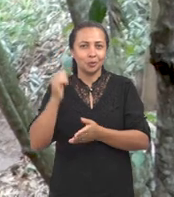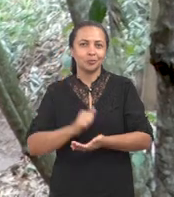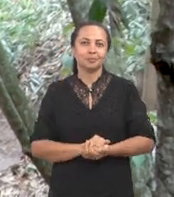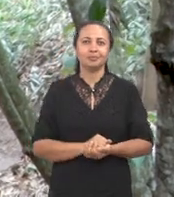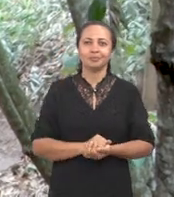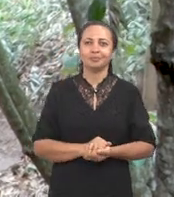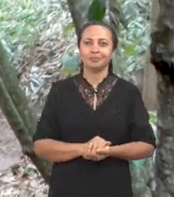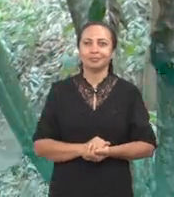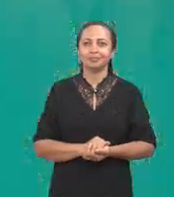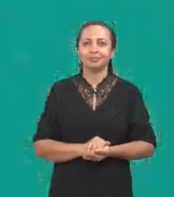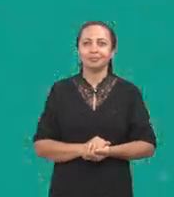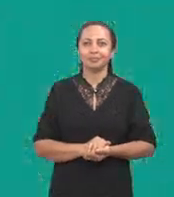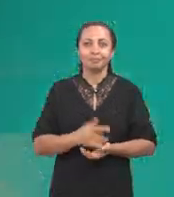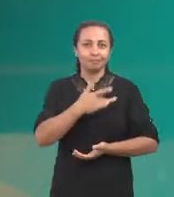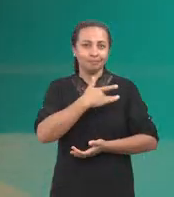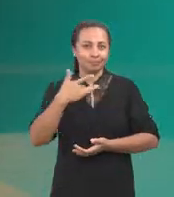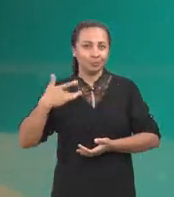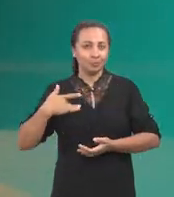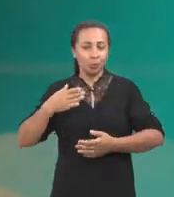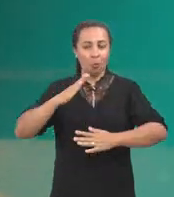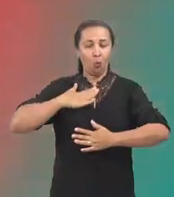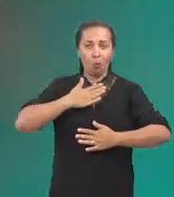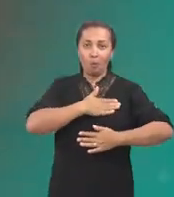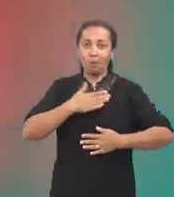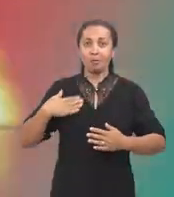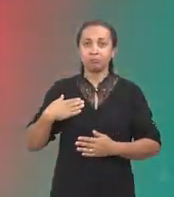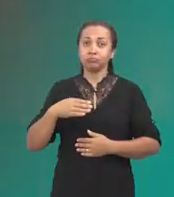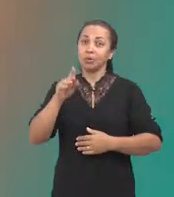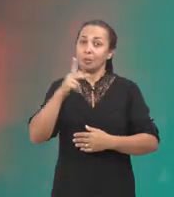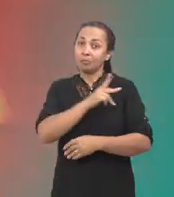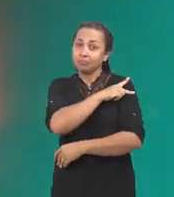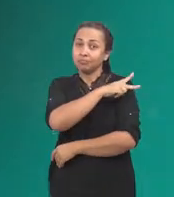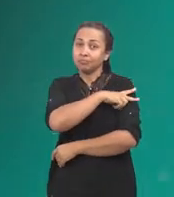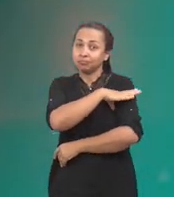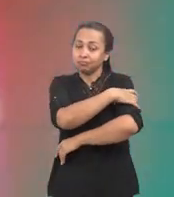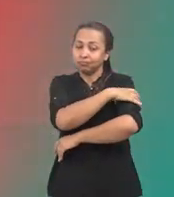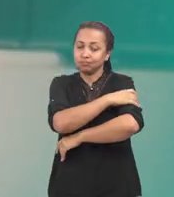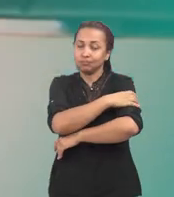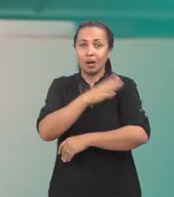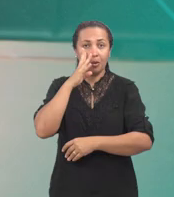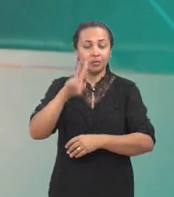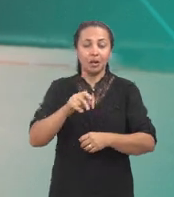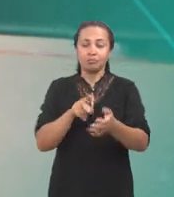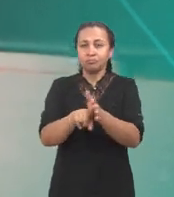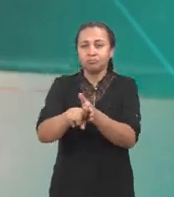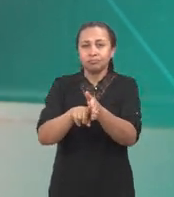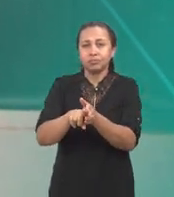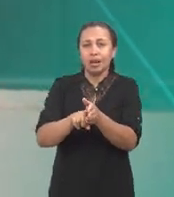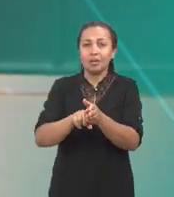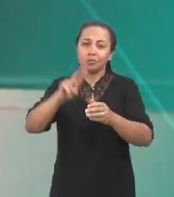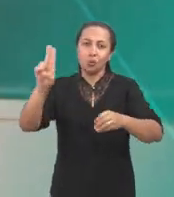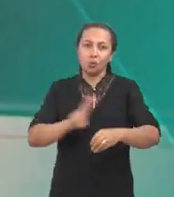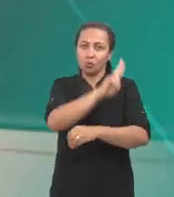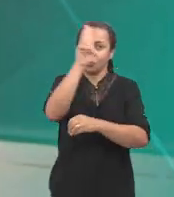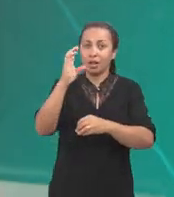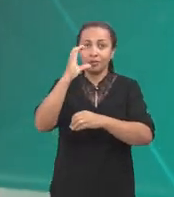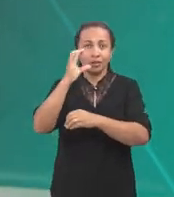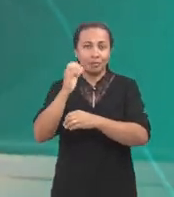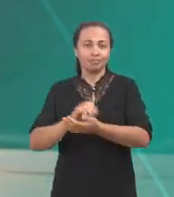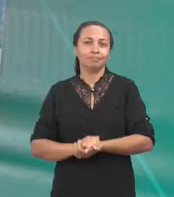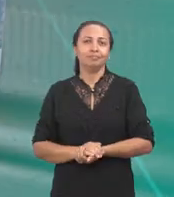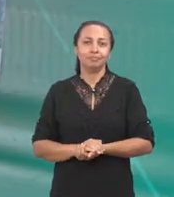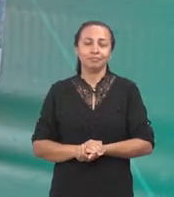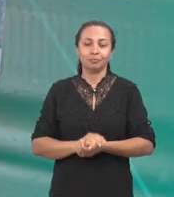pesquisas científicas saúde física dos policiais militares é abordada em pesquisa da Universidade Federal